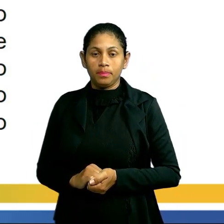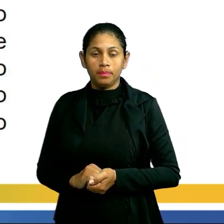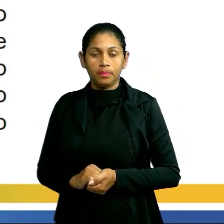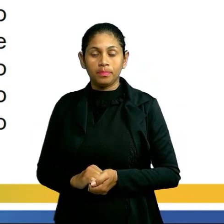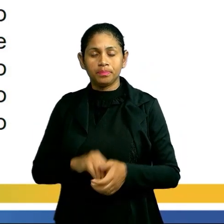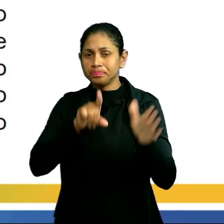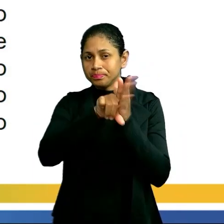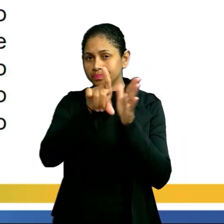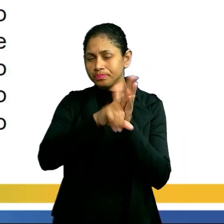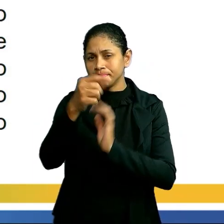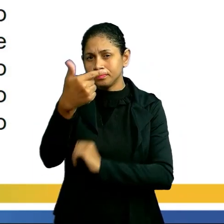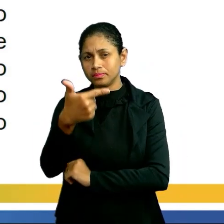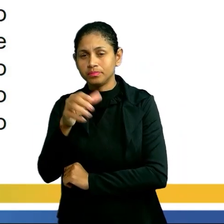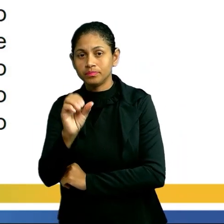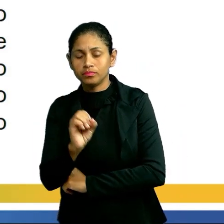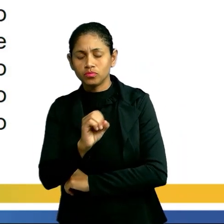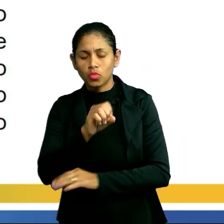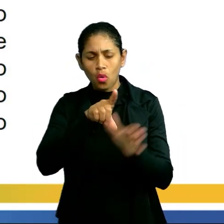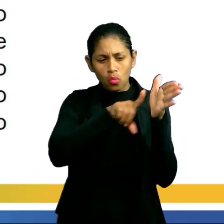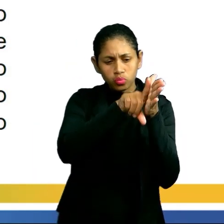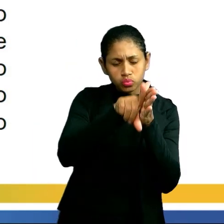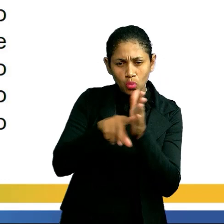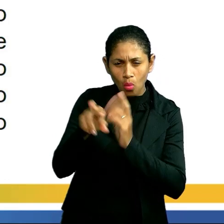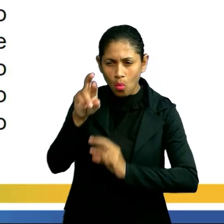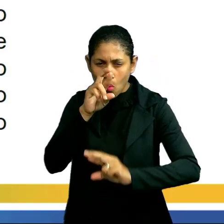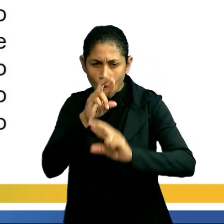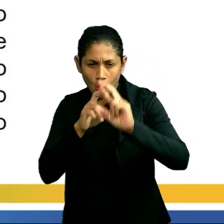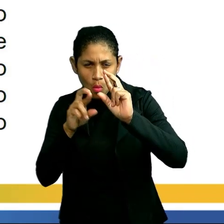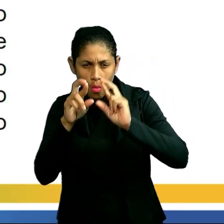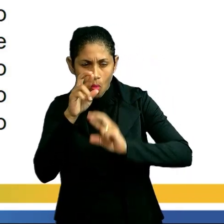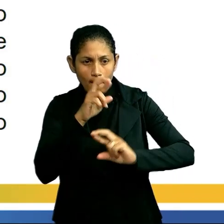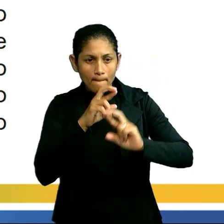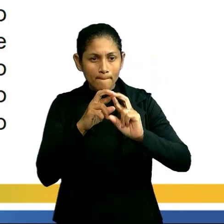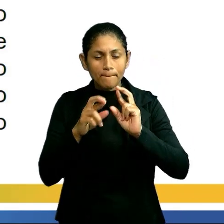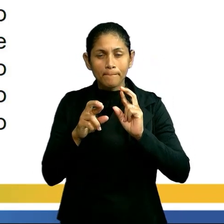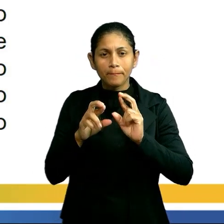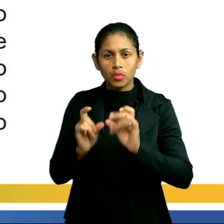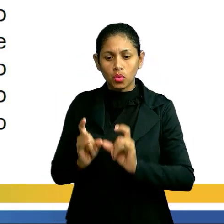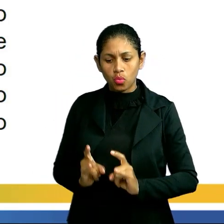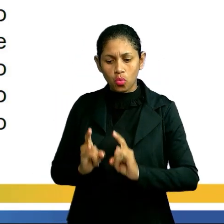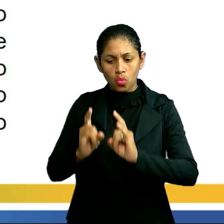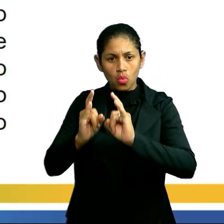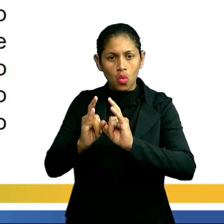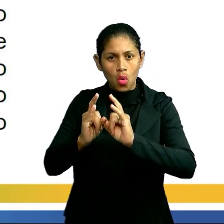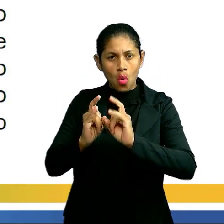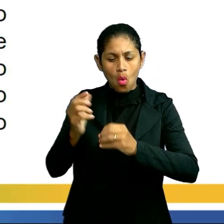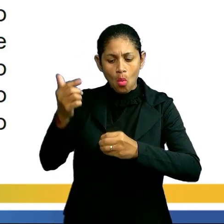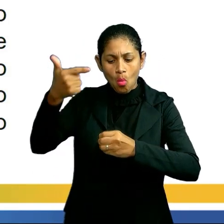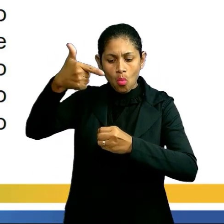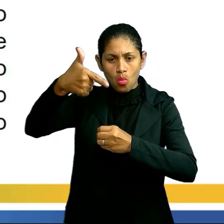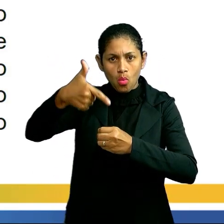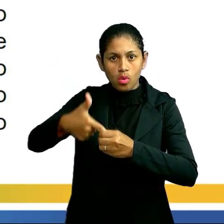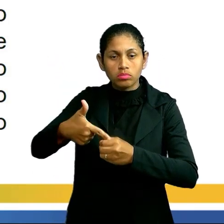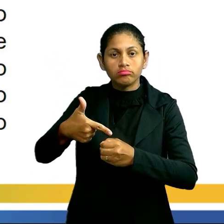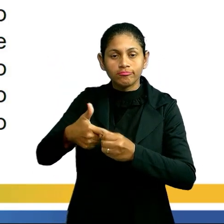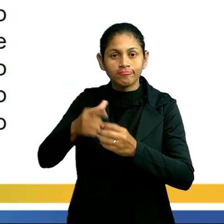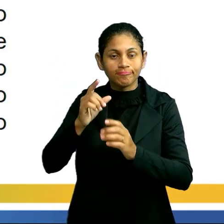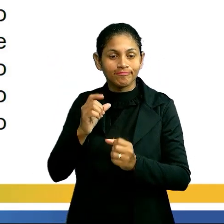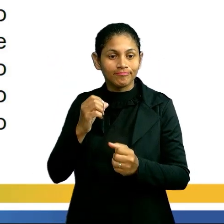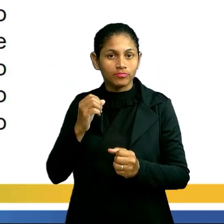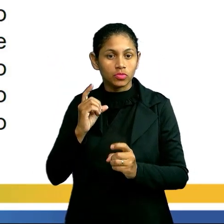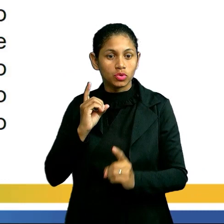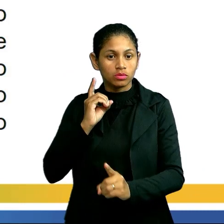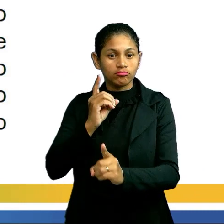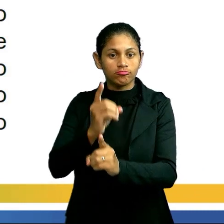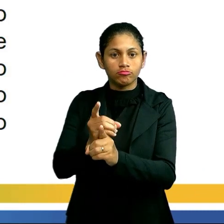20, durante uma ação de fiscalização em pontos de combustíveis, foi encontrado um mecanismo inusitado para enganar o